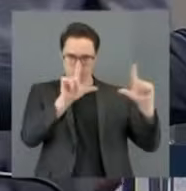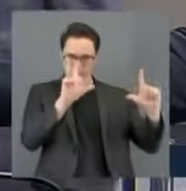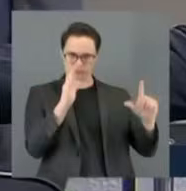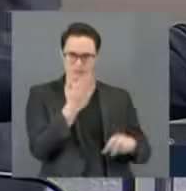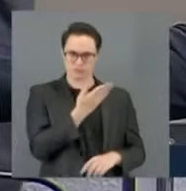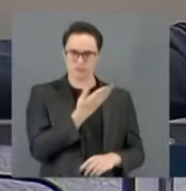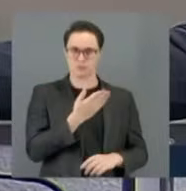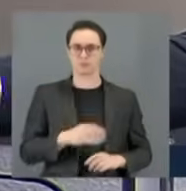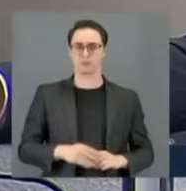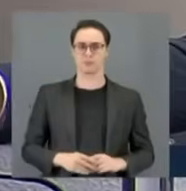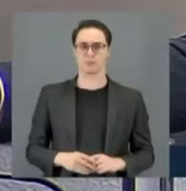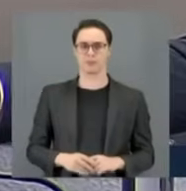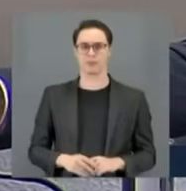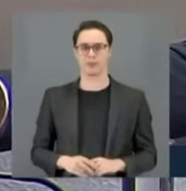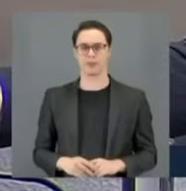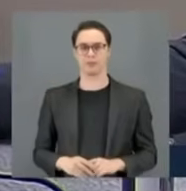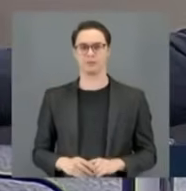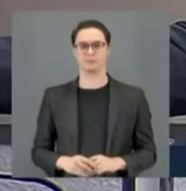para cá.